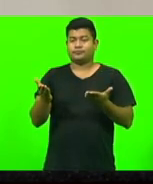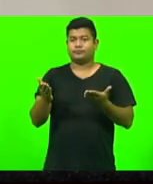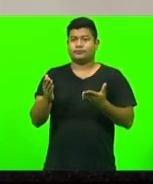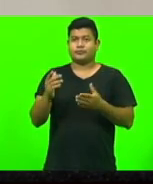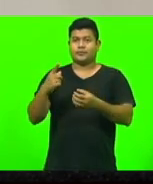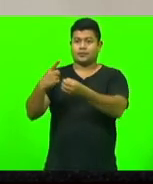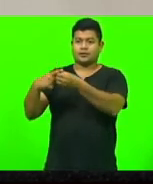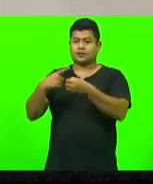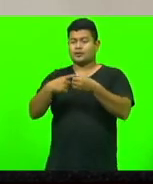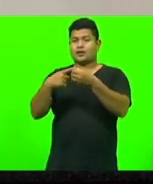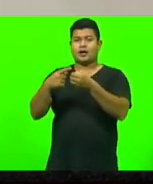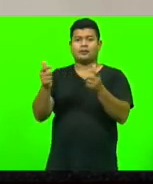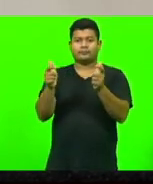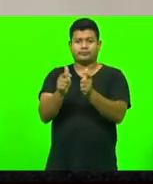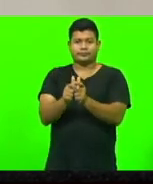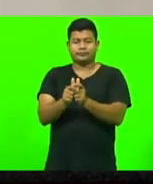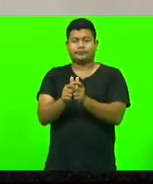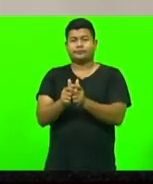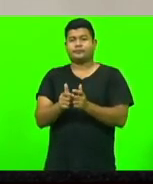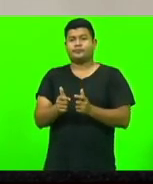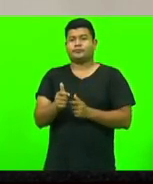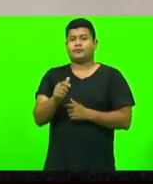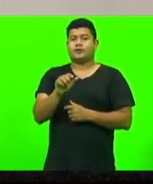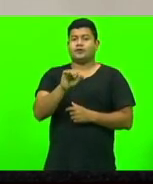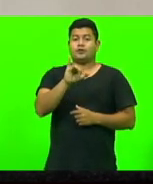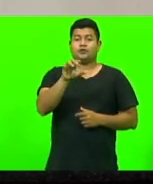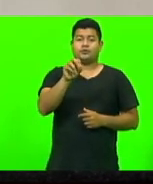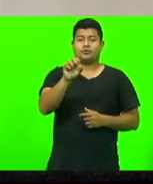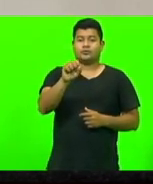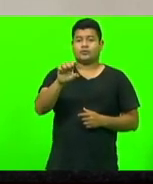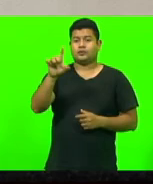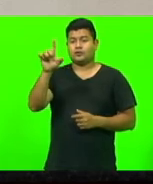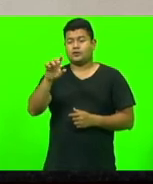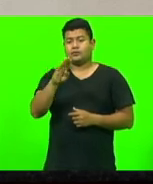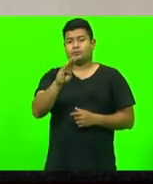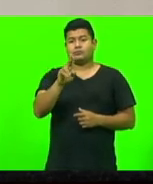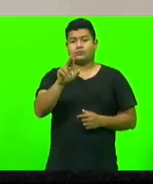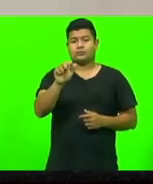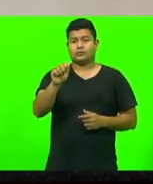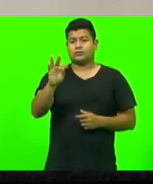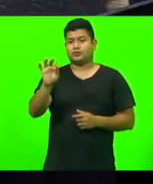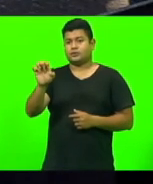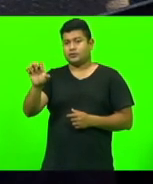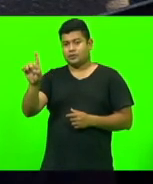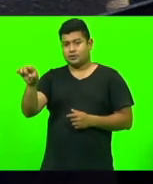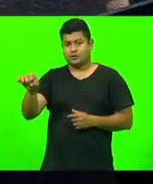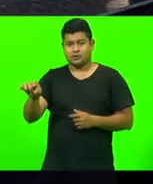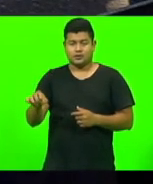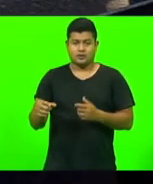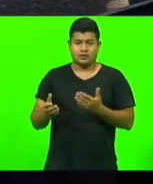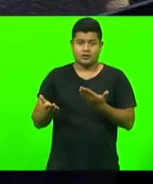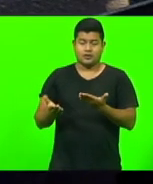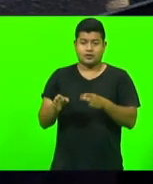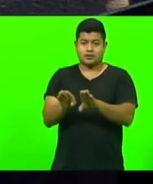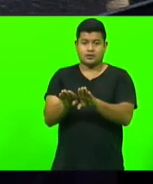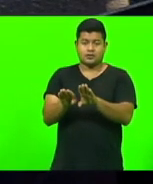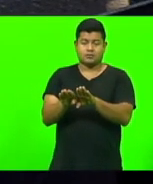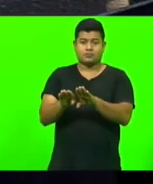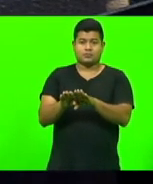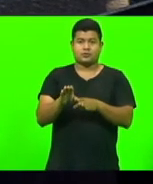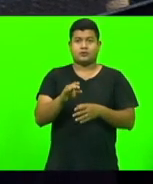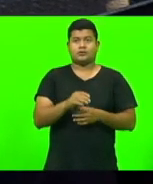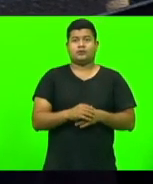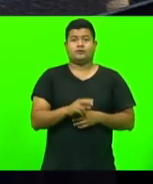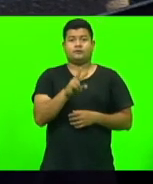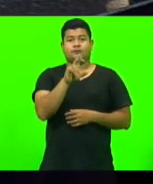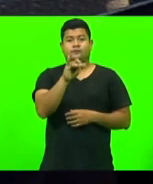aí citados, José Boatê, Vitor Meireles, a sua região e que Vossa Excelência